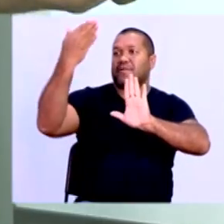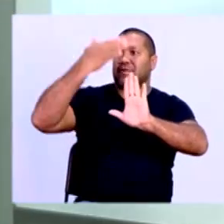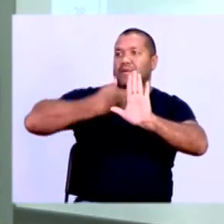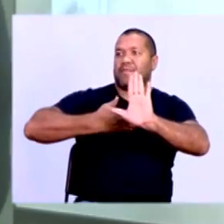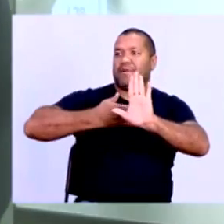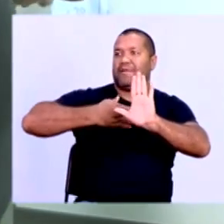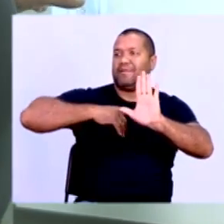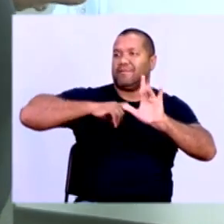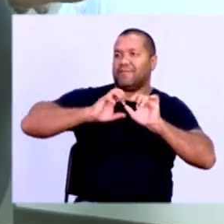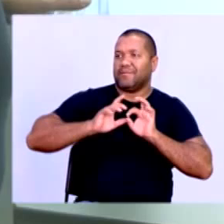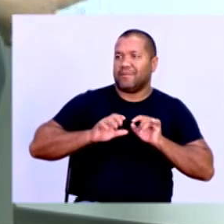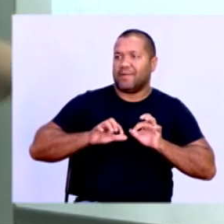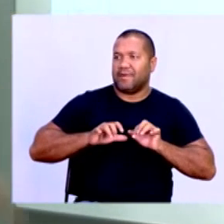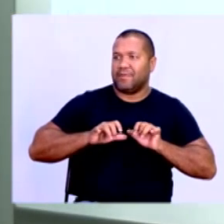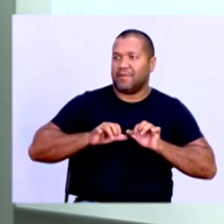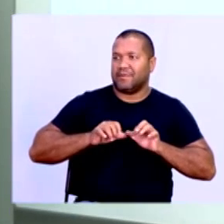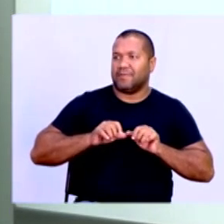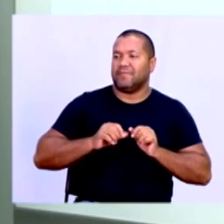Né?